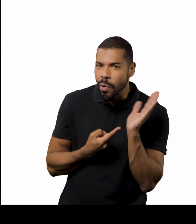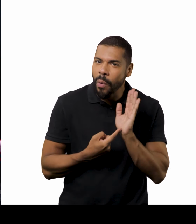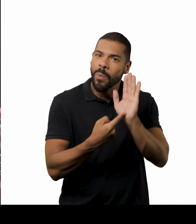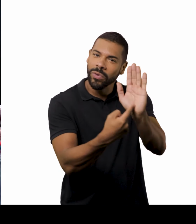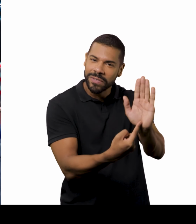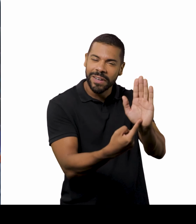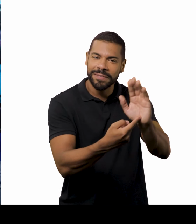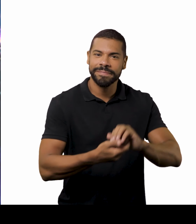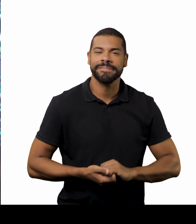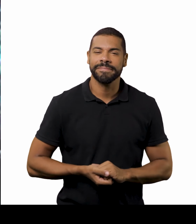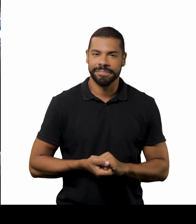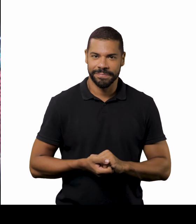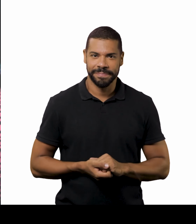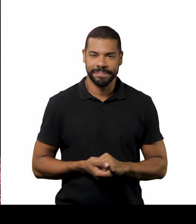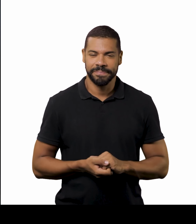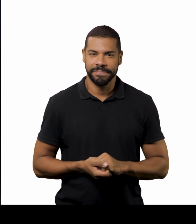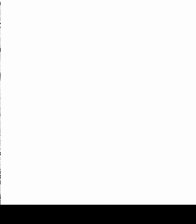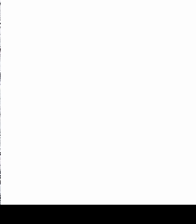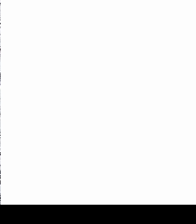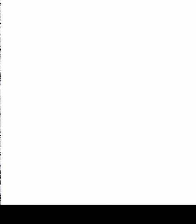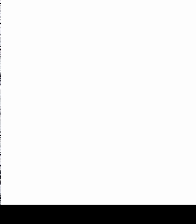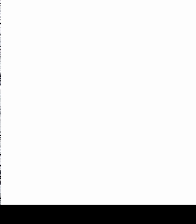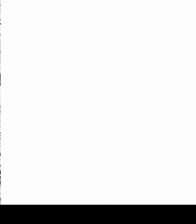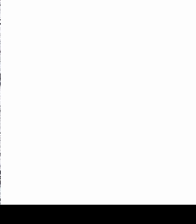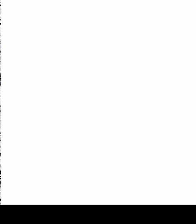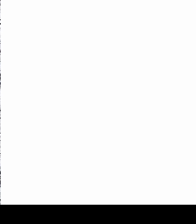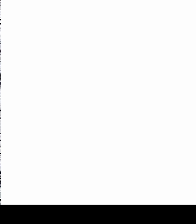e tá ali também.